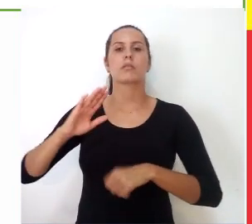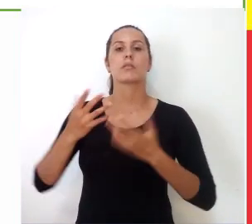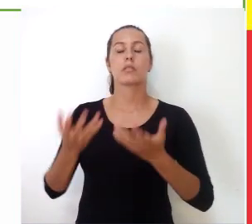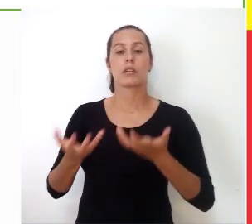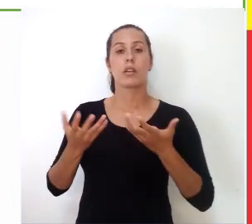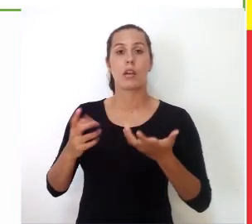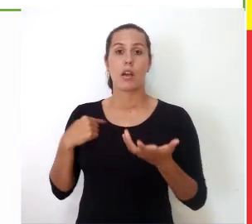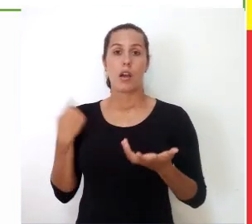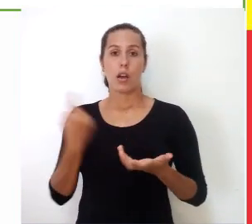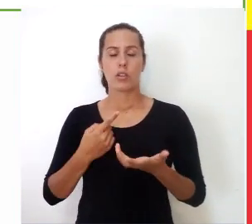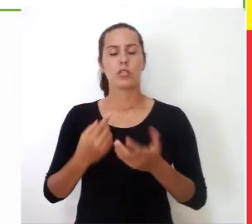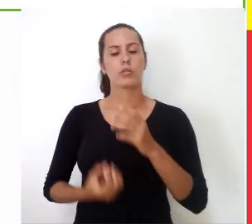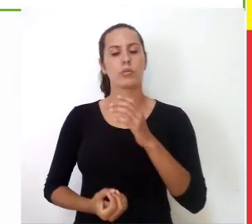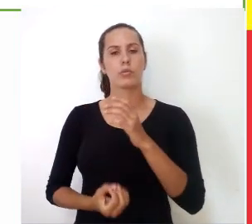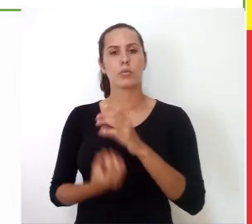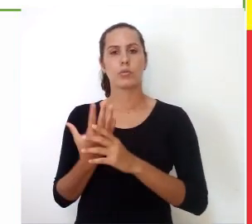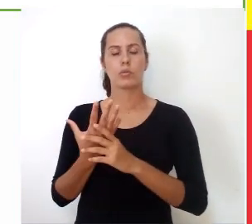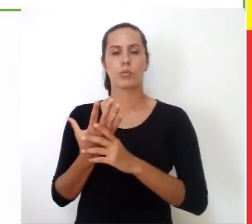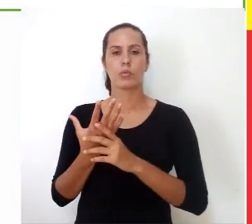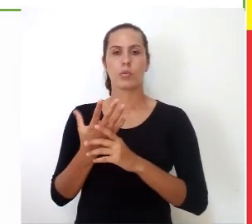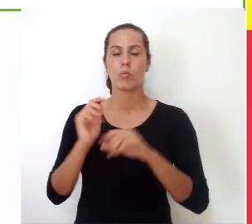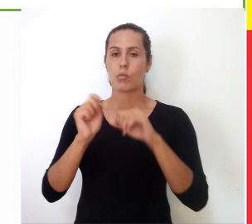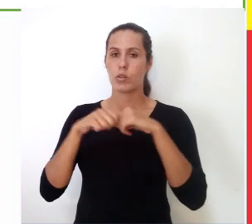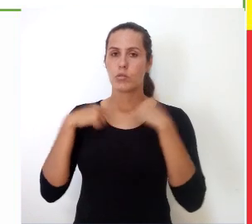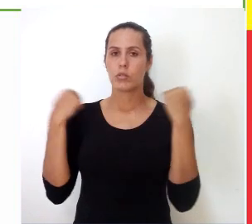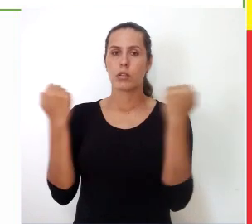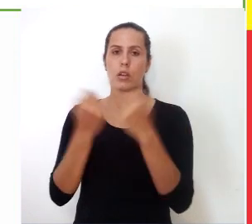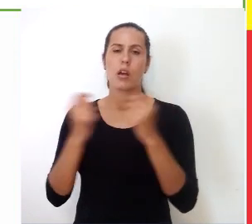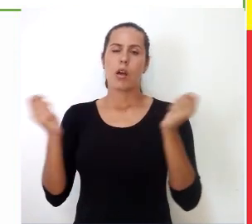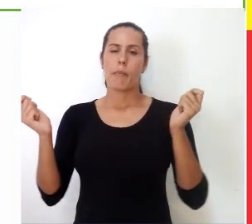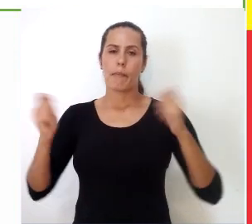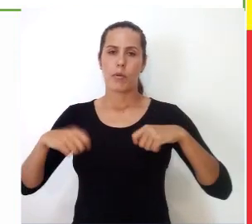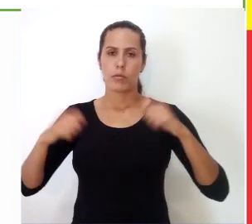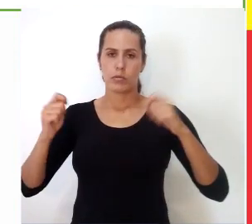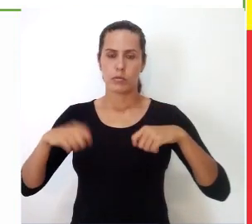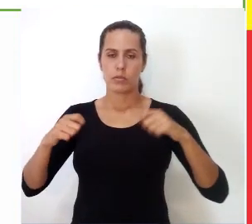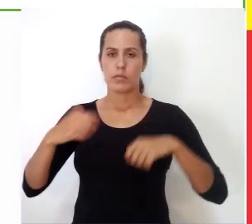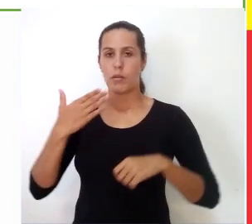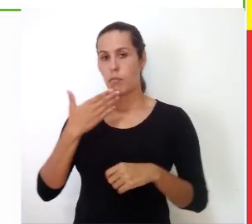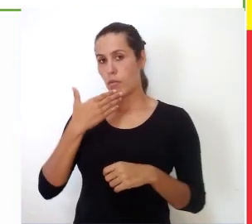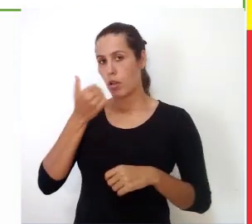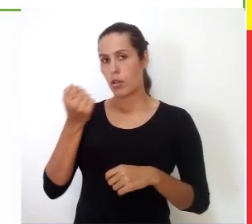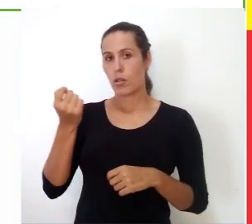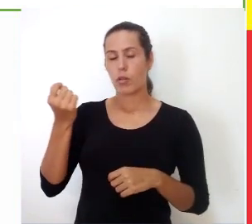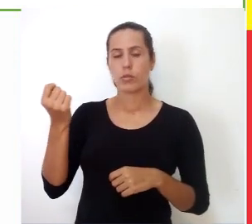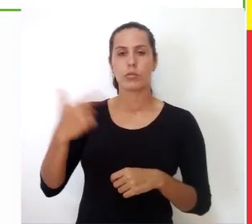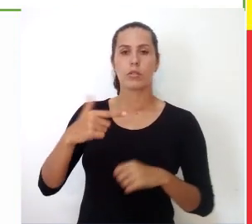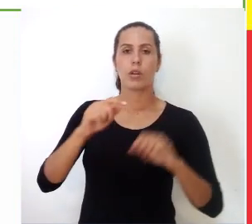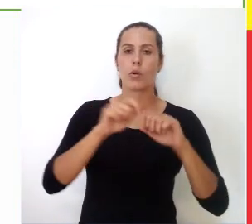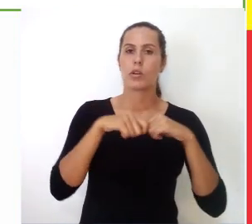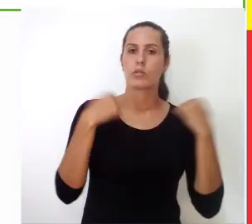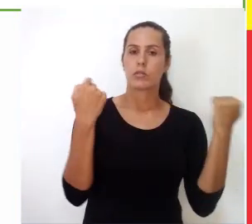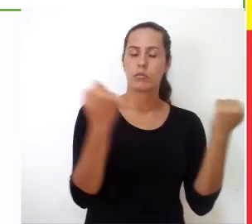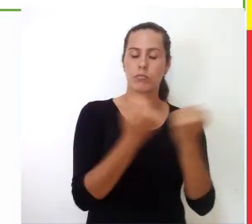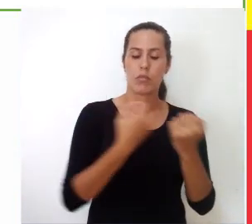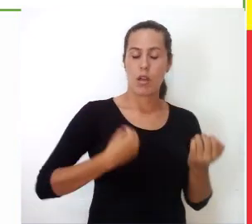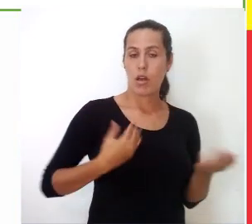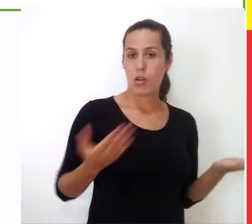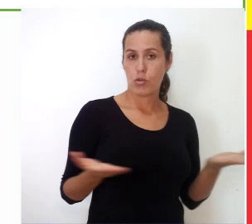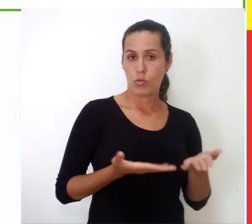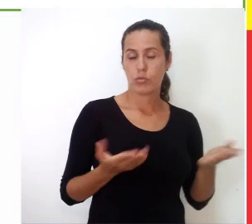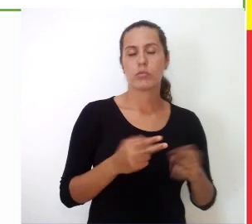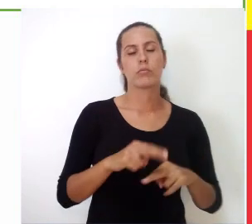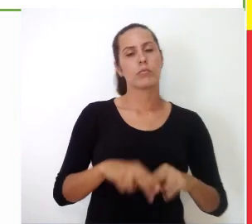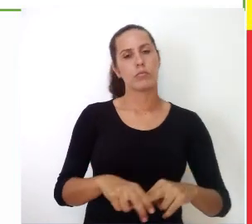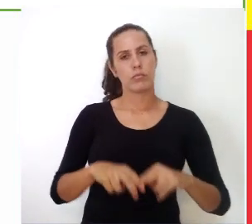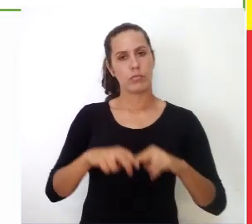que buscamos construir uma sociedade possível, melhor do que a sociedade real, a atual. Por isso, a